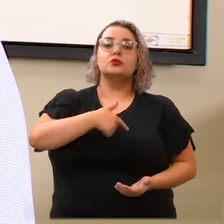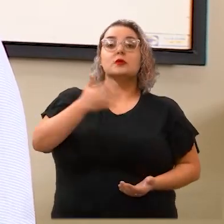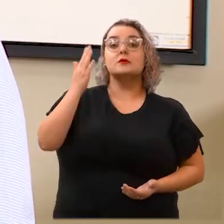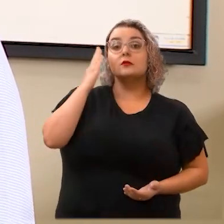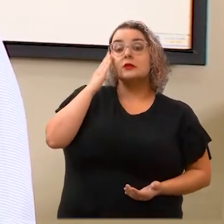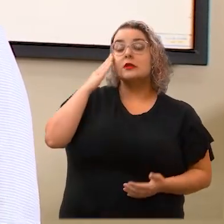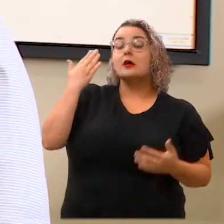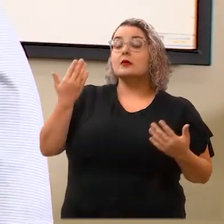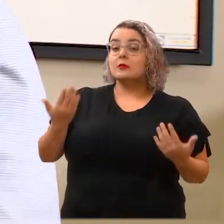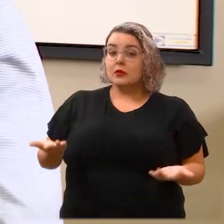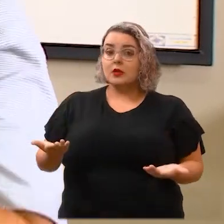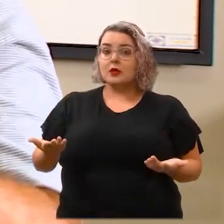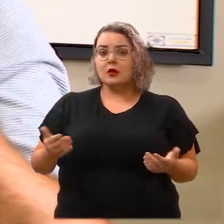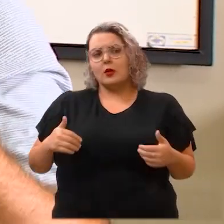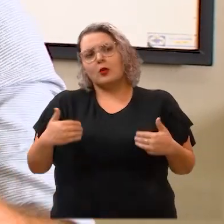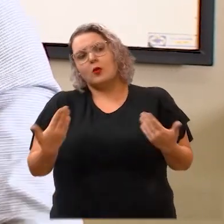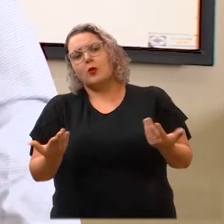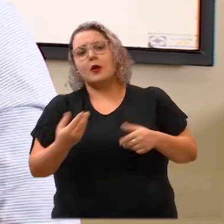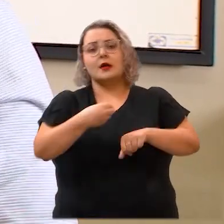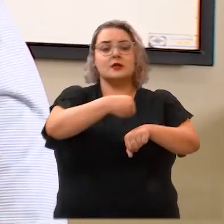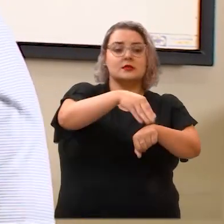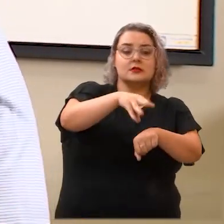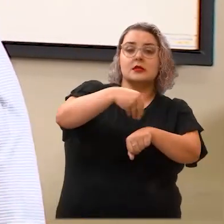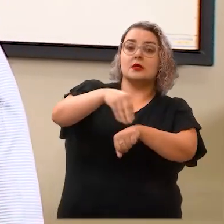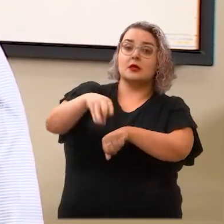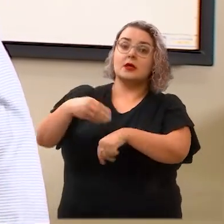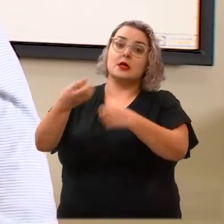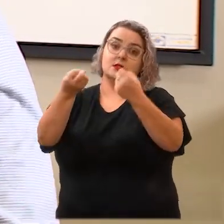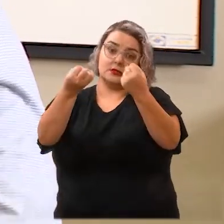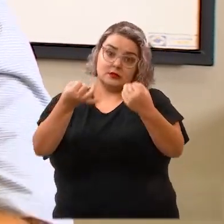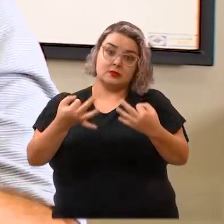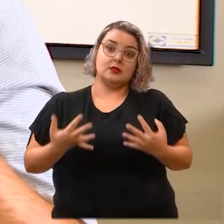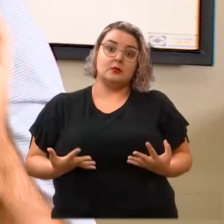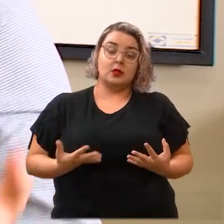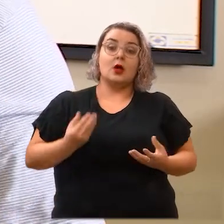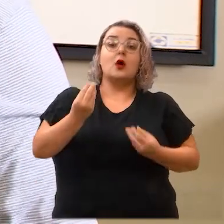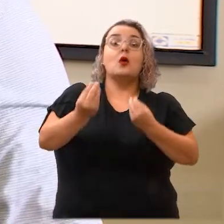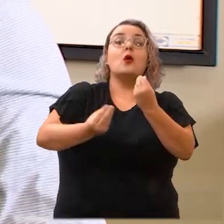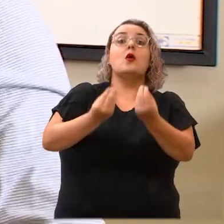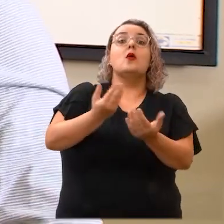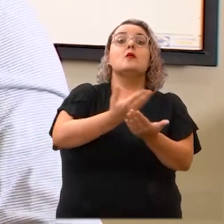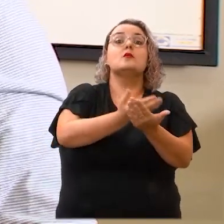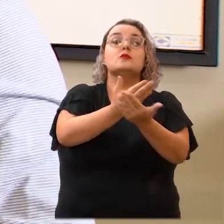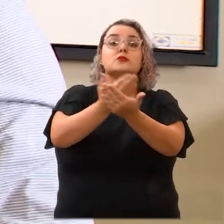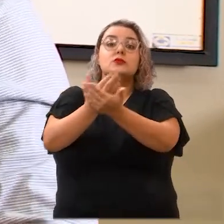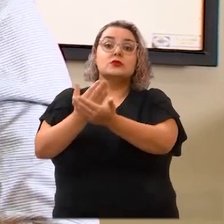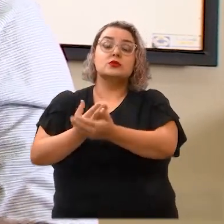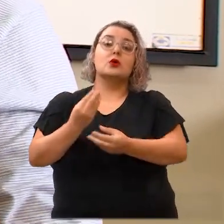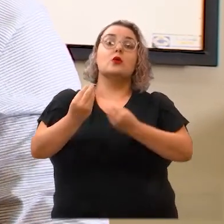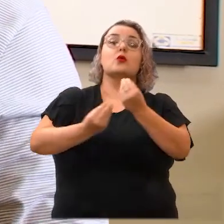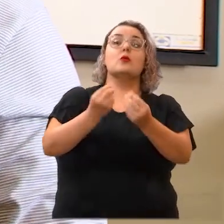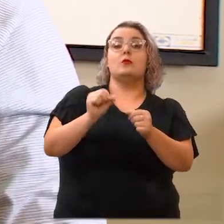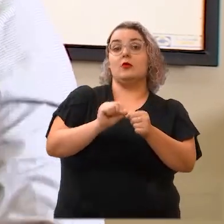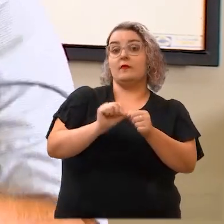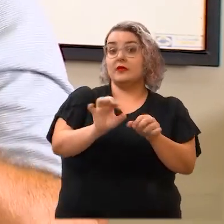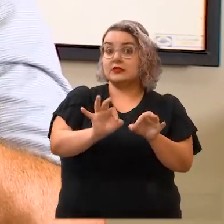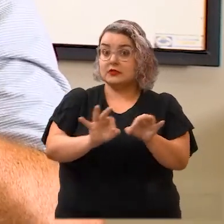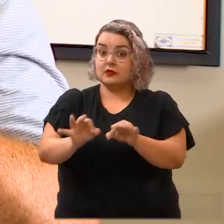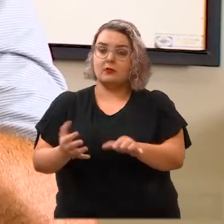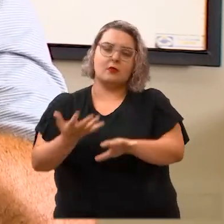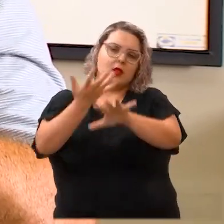saber né Quais as dicas as orientações como estudar não é como fazer o planejamento